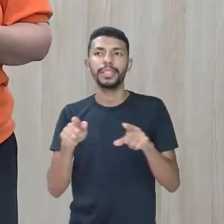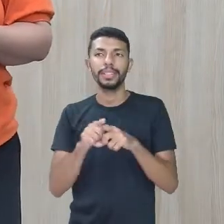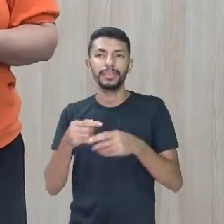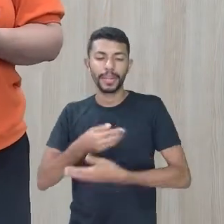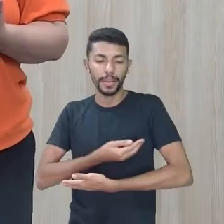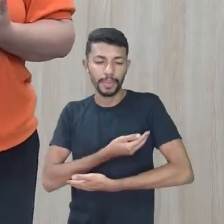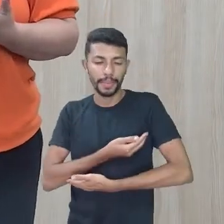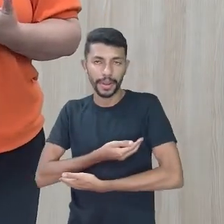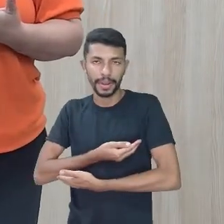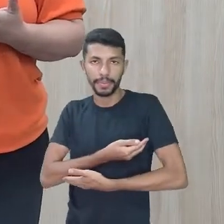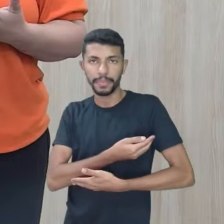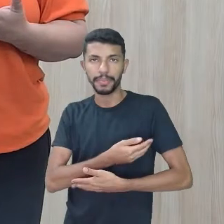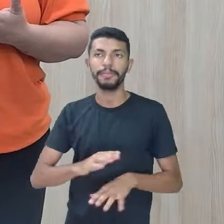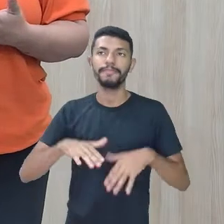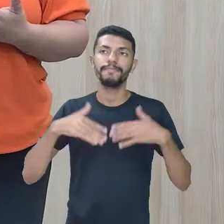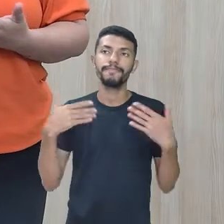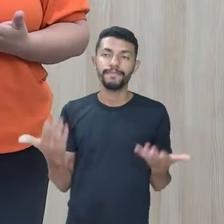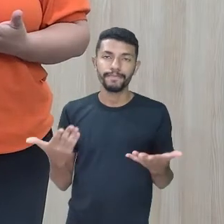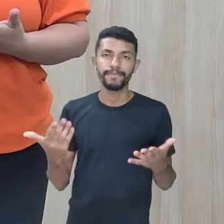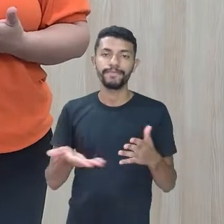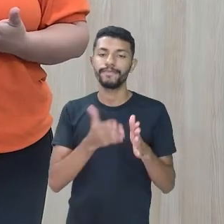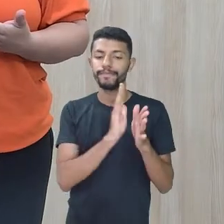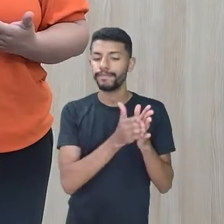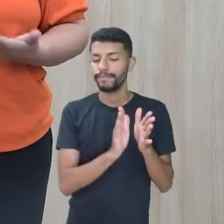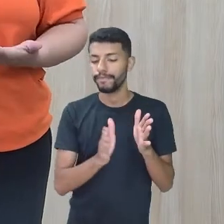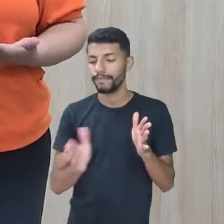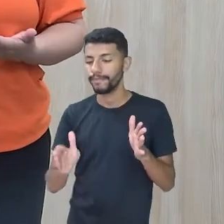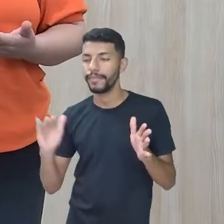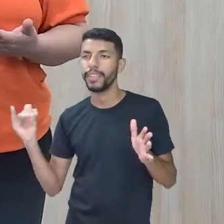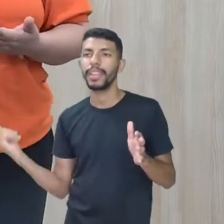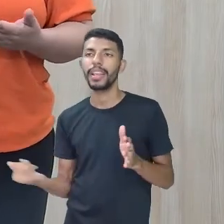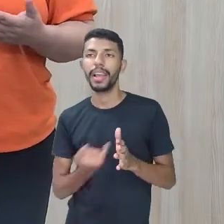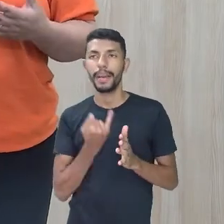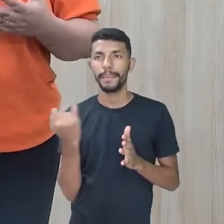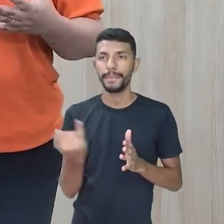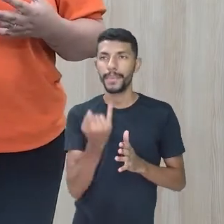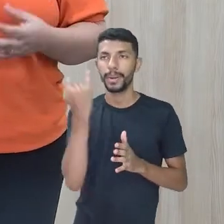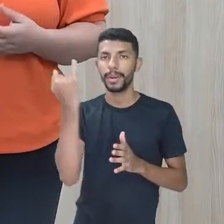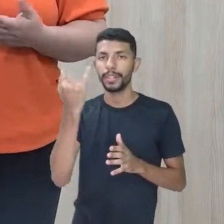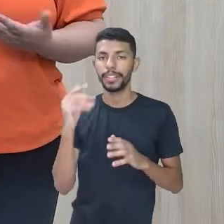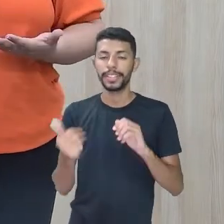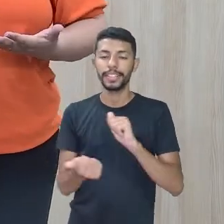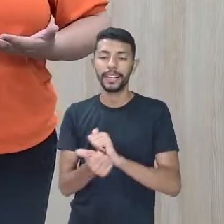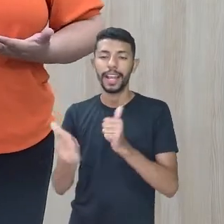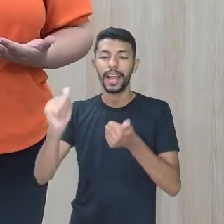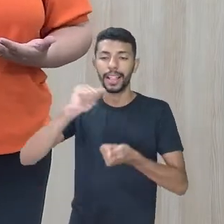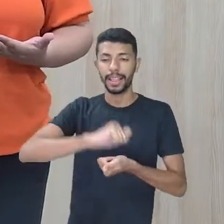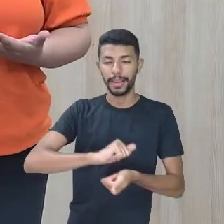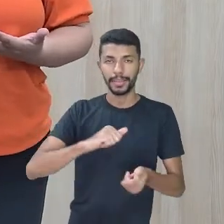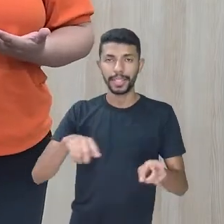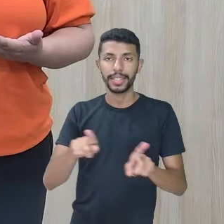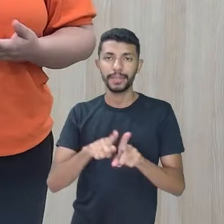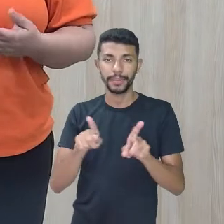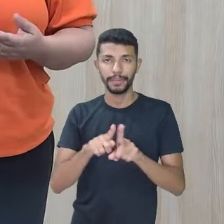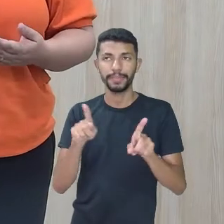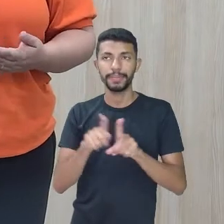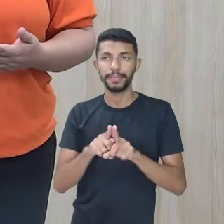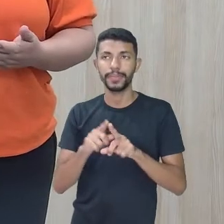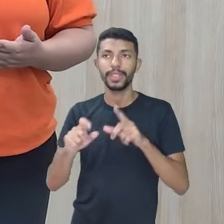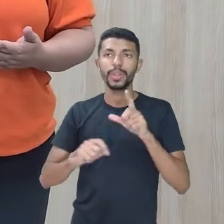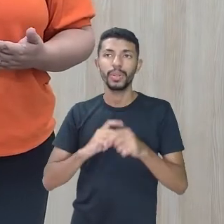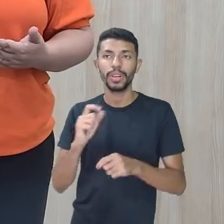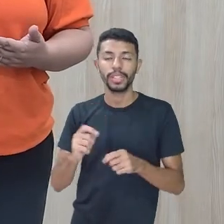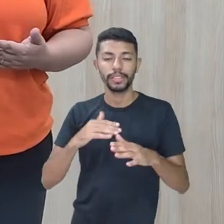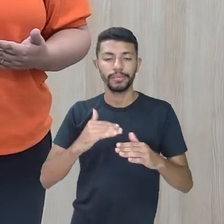mamar, enfim. Essa rotina, a importância dela, a adaptação dessa rotina, não é? À medida que